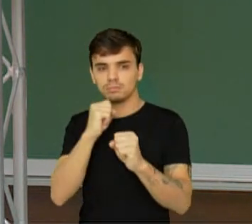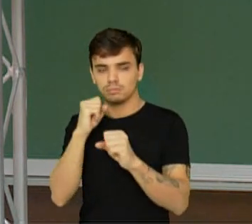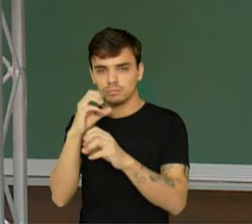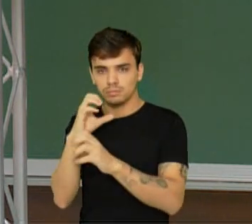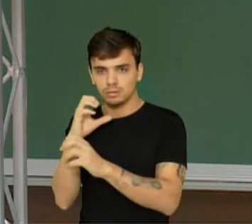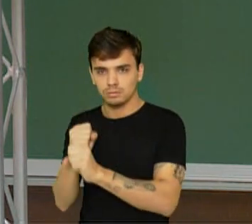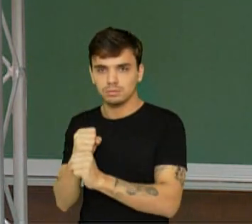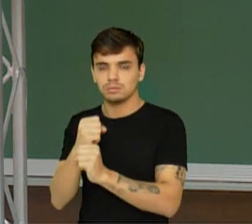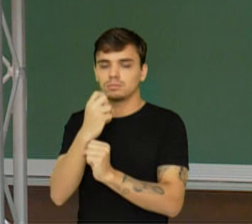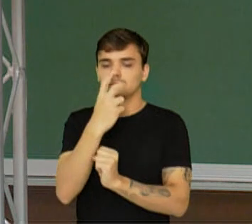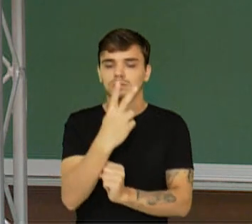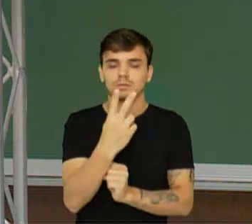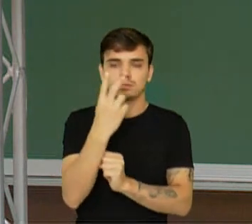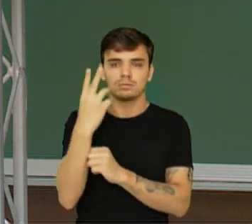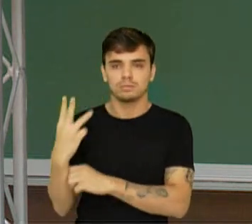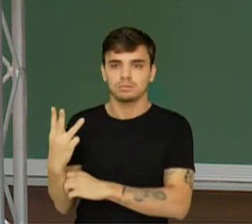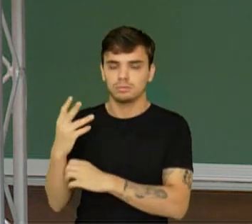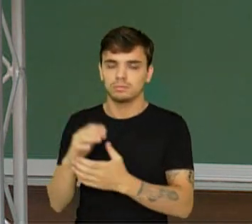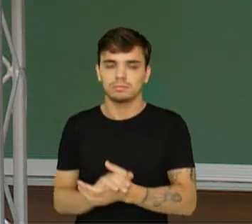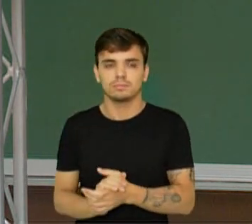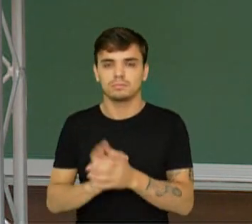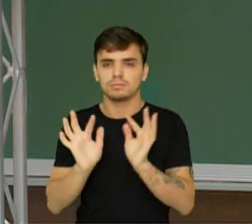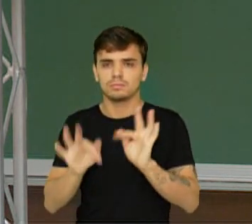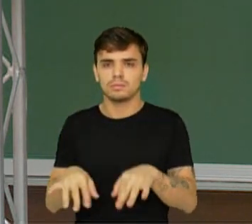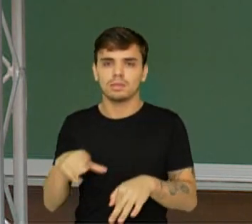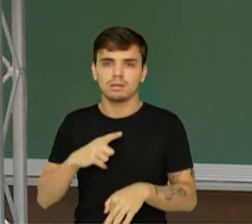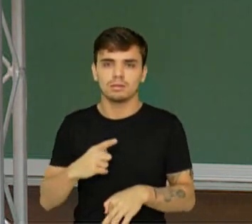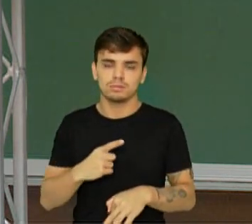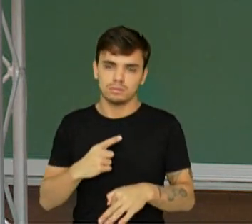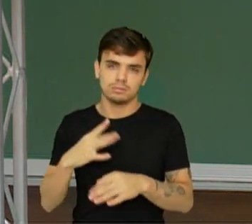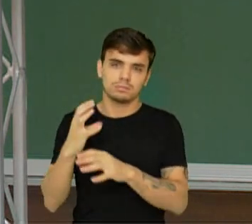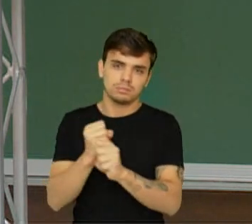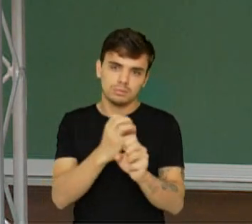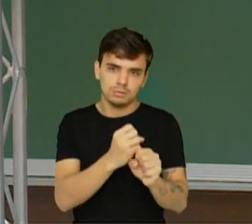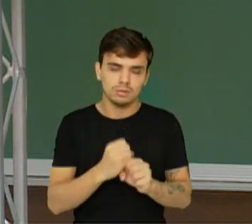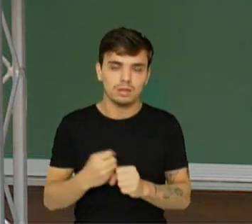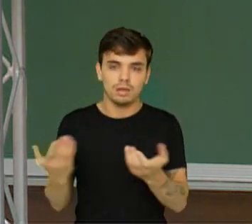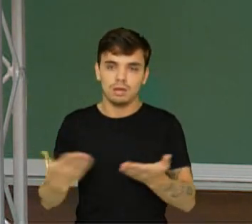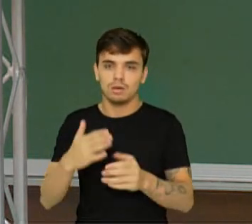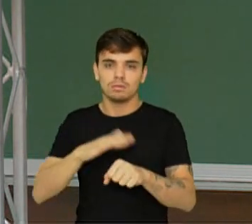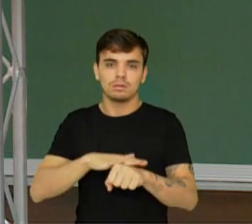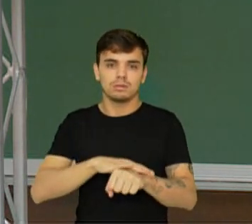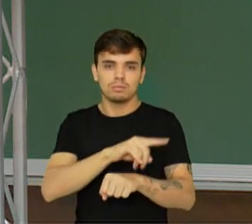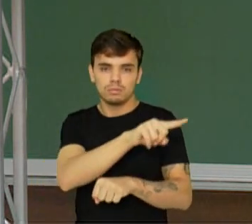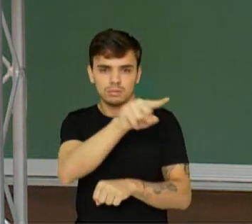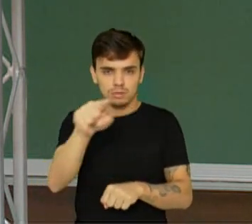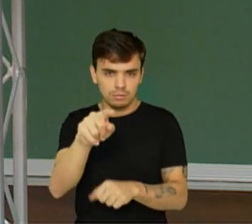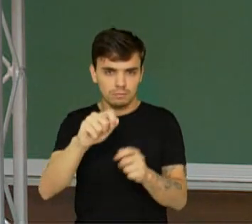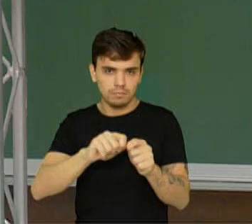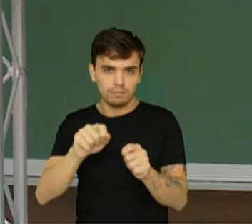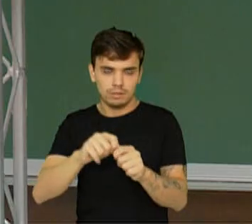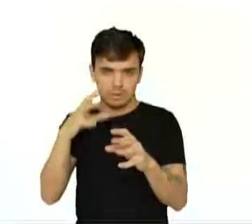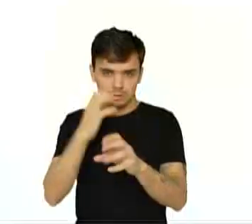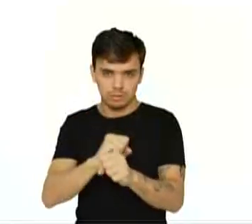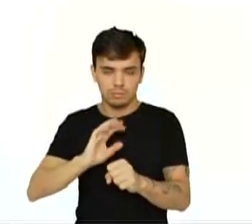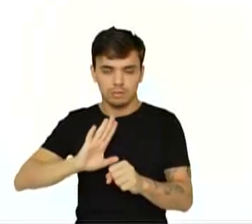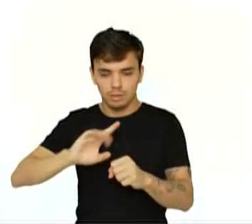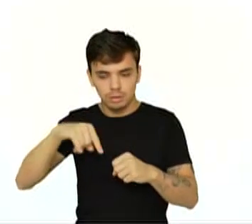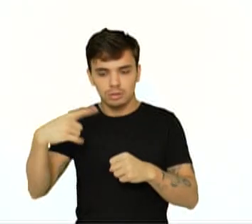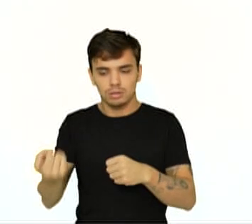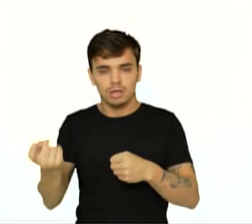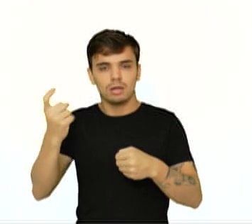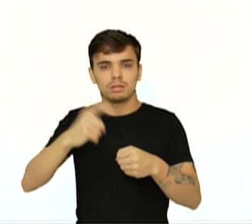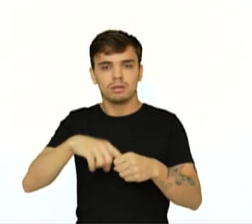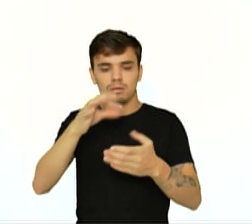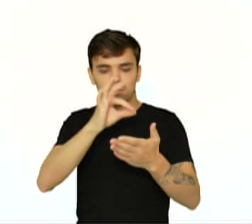com 2, né? No final você vai ter uma pontuação. Eu vou dar um instantinho para você fazer essa soma e nós já retornamos para ver o